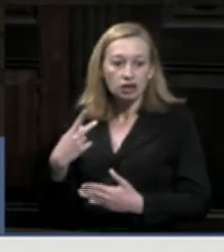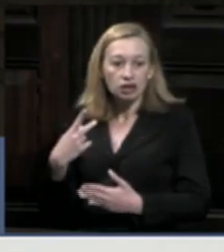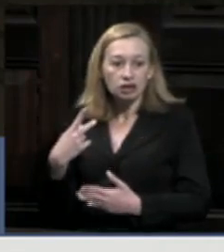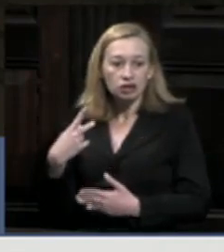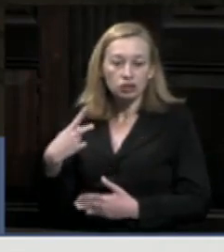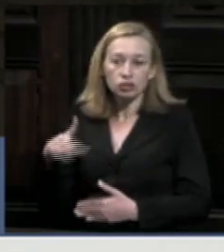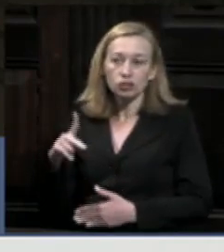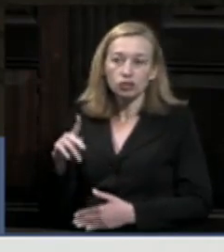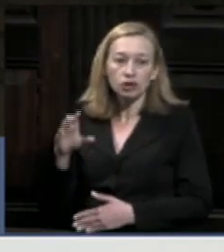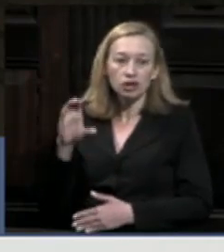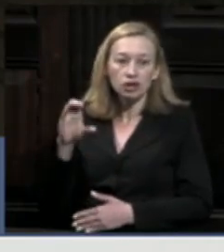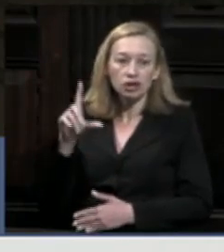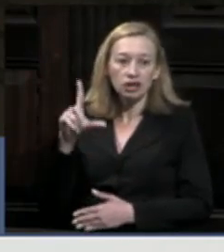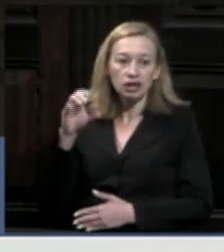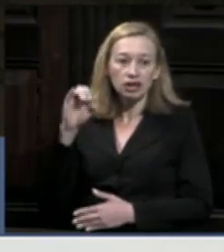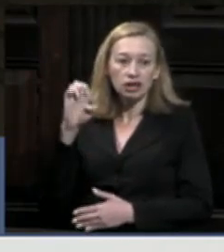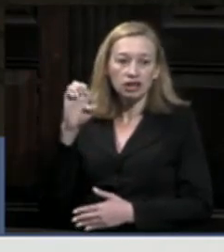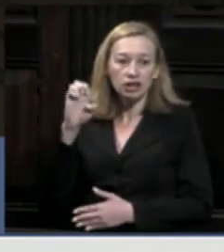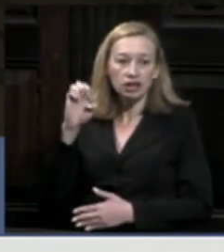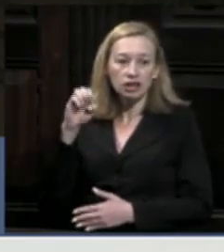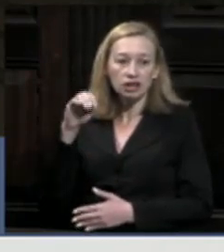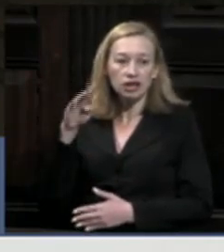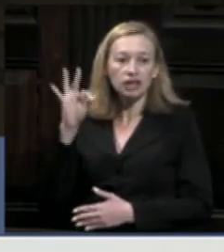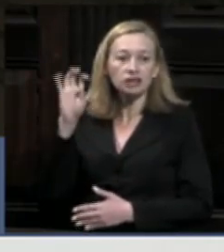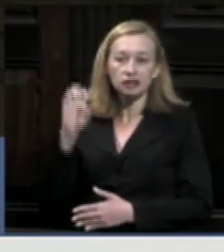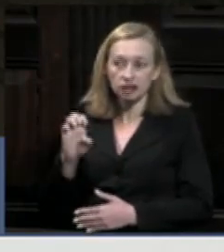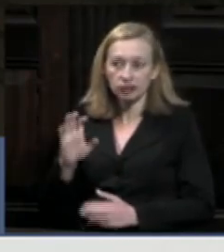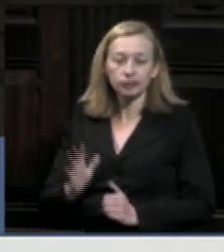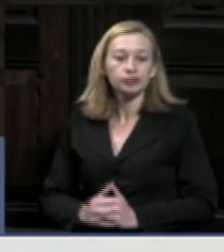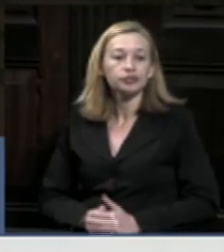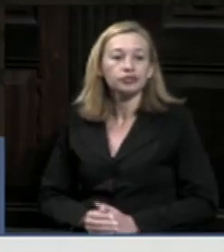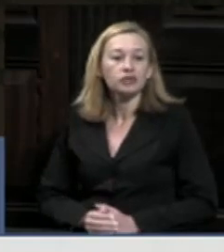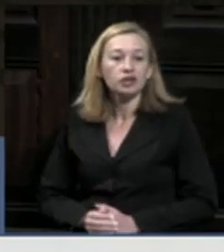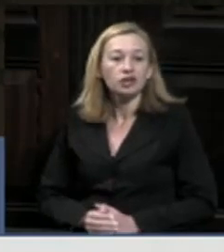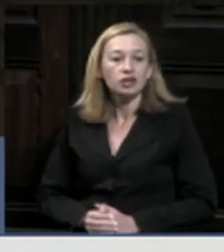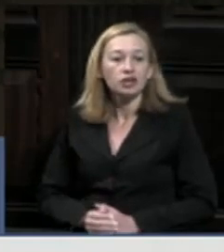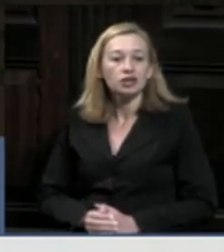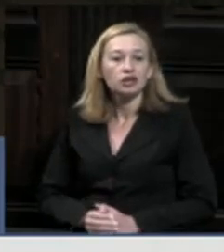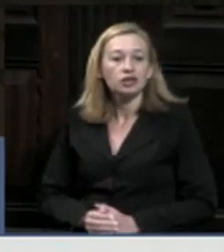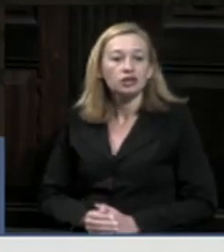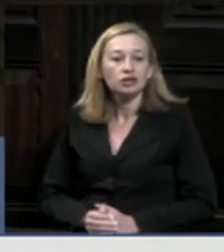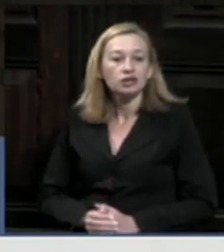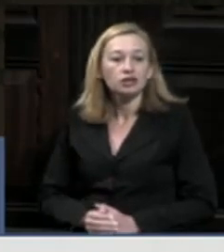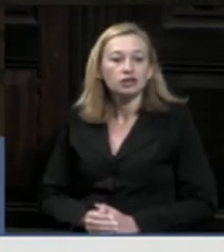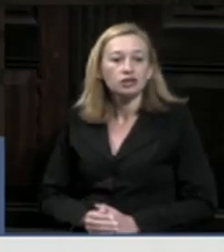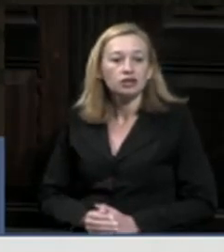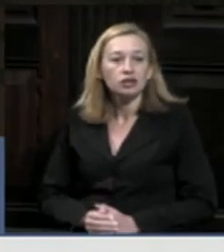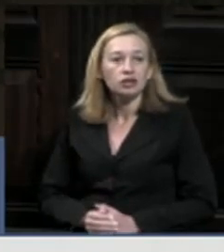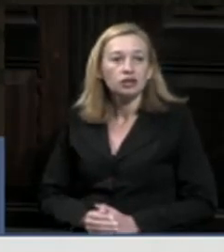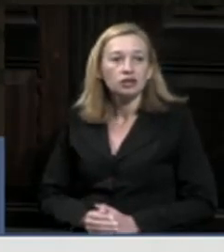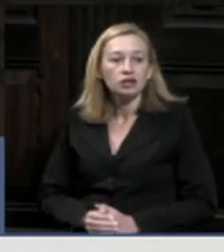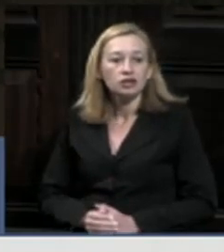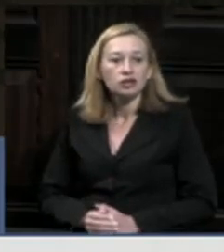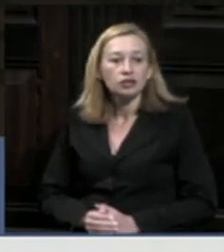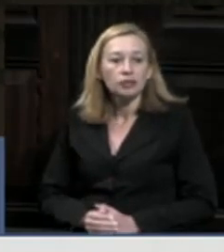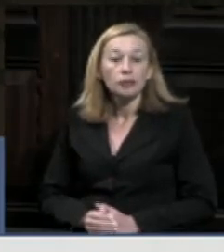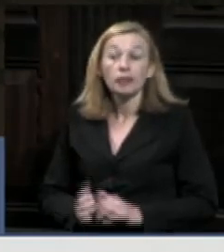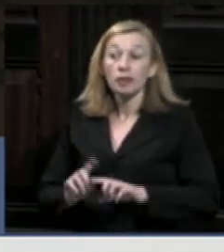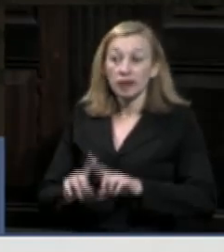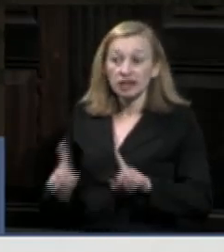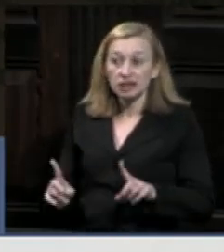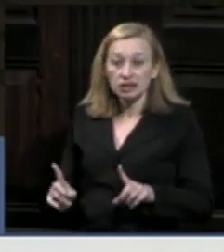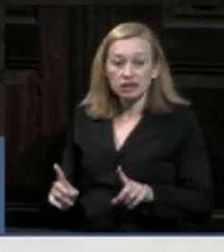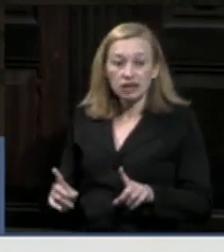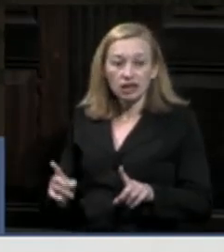inaceitável mais do que a questão racial ou a questão de